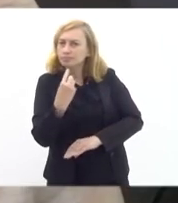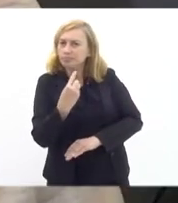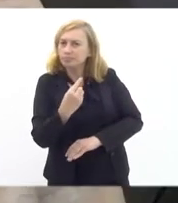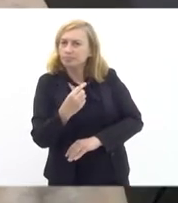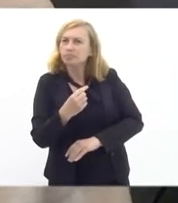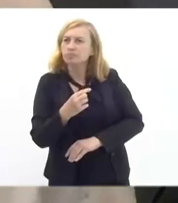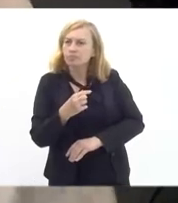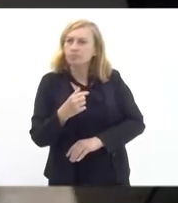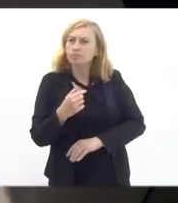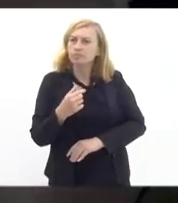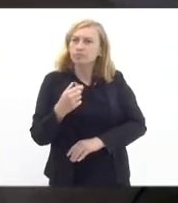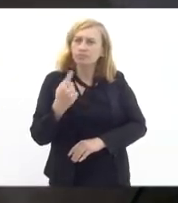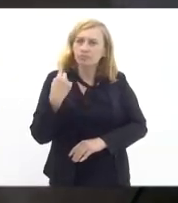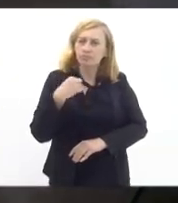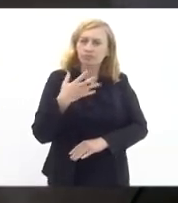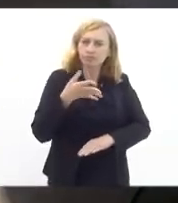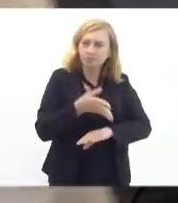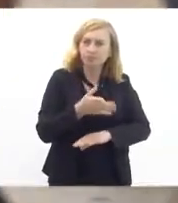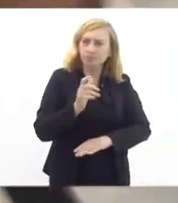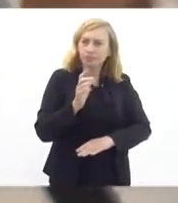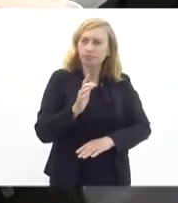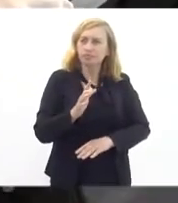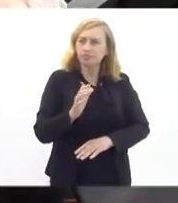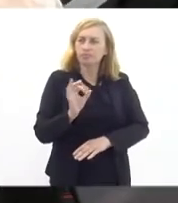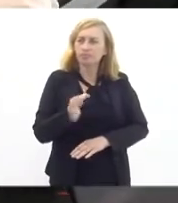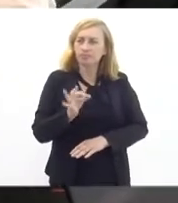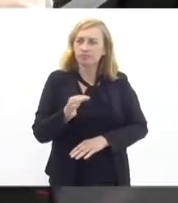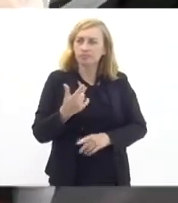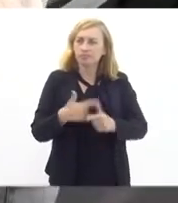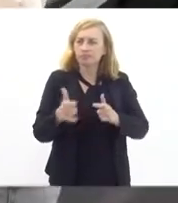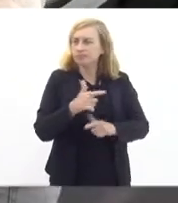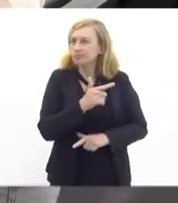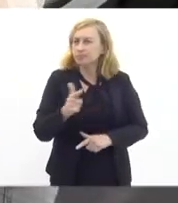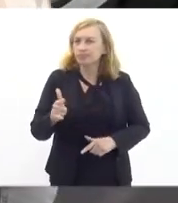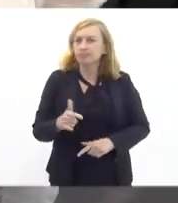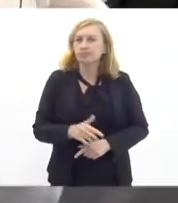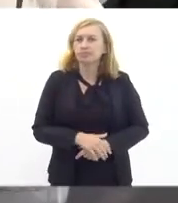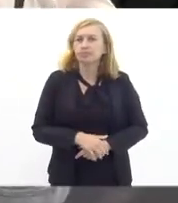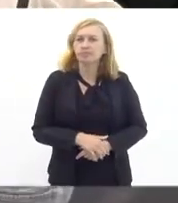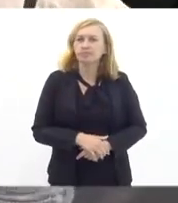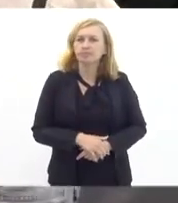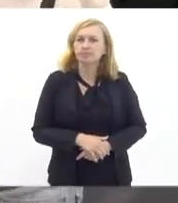A gente estoura, não tem problema nenhum. Não tenho rabo preso com ninguém.